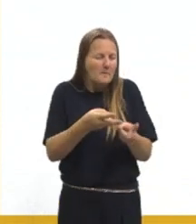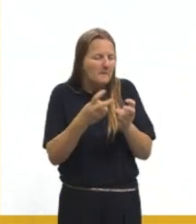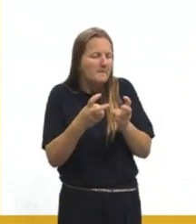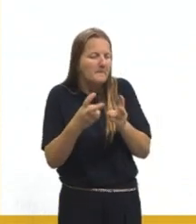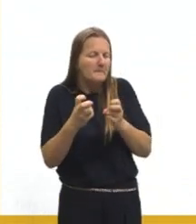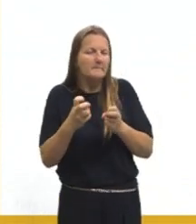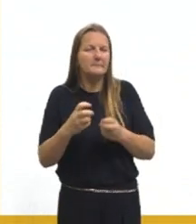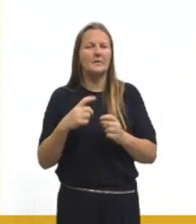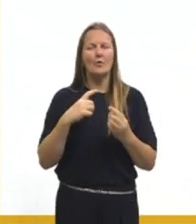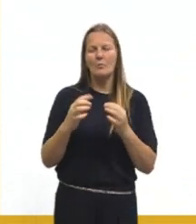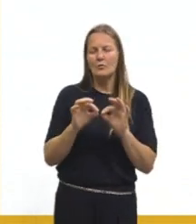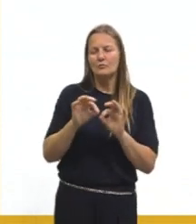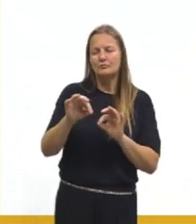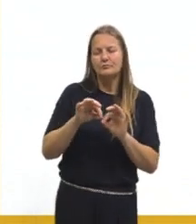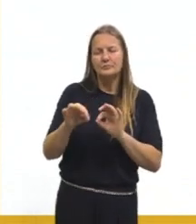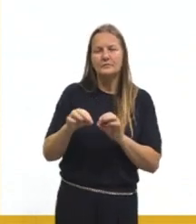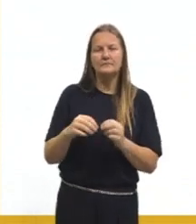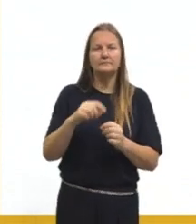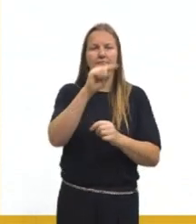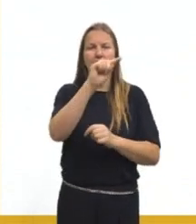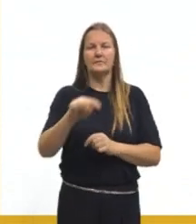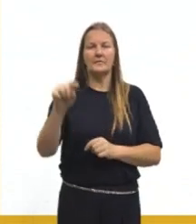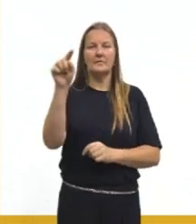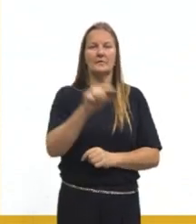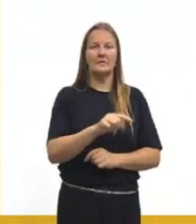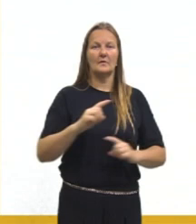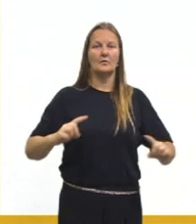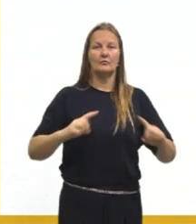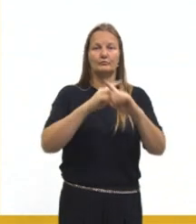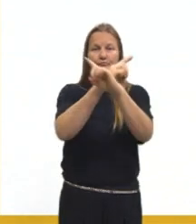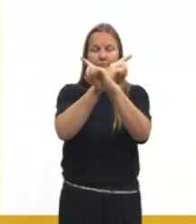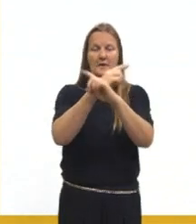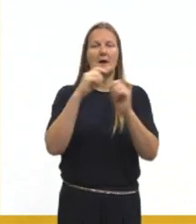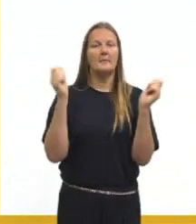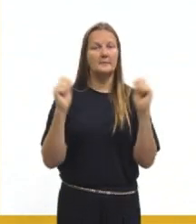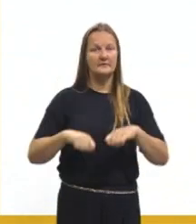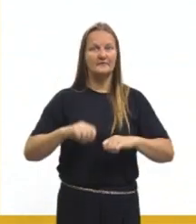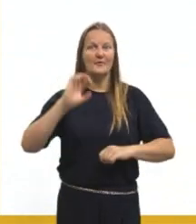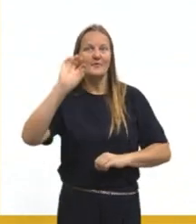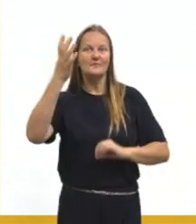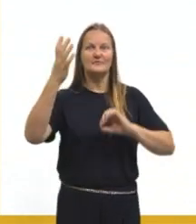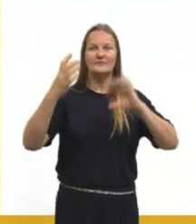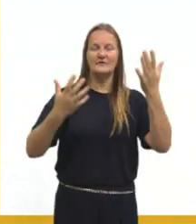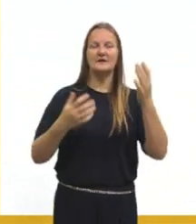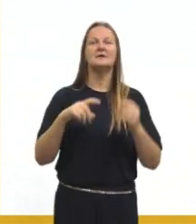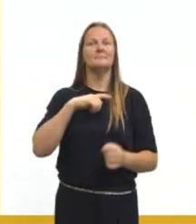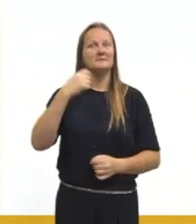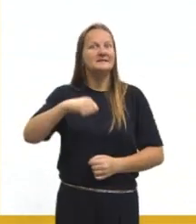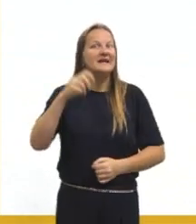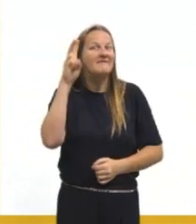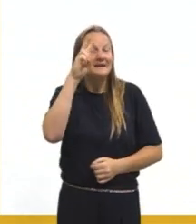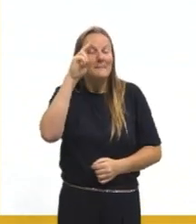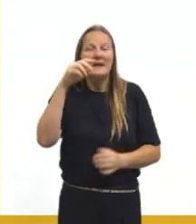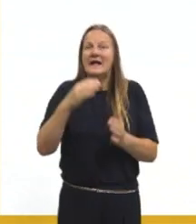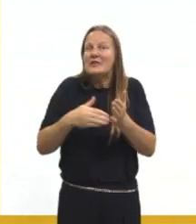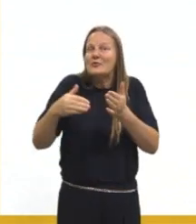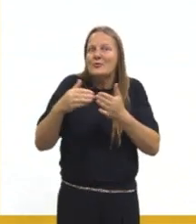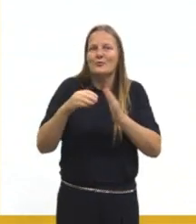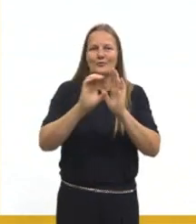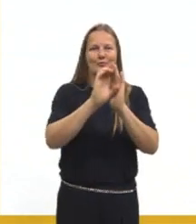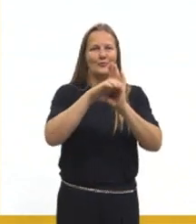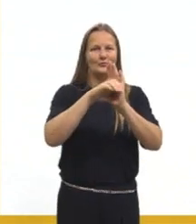unidades né com regra de três dava tranquilamente para fazer mas foi mais conceito tinha que lembrar exatamente